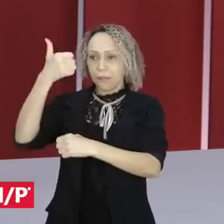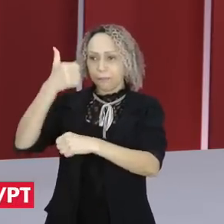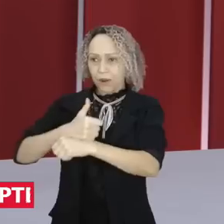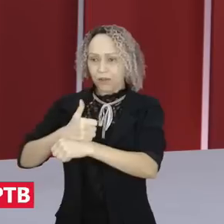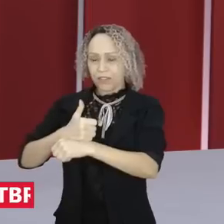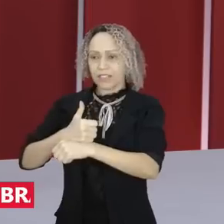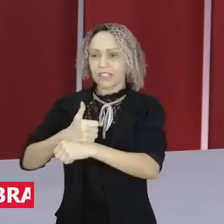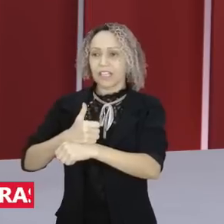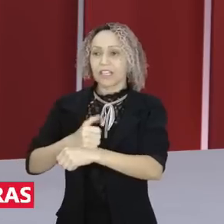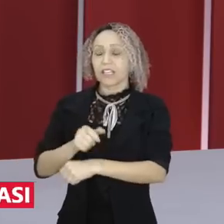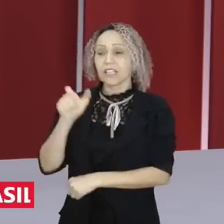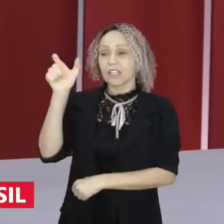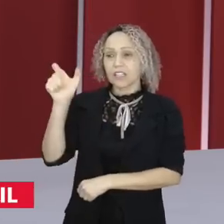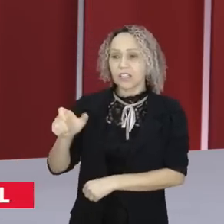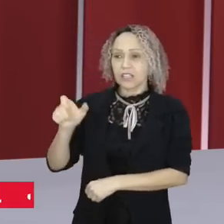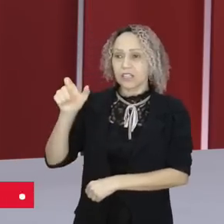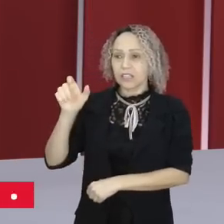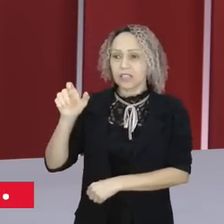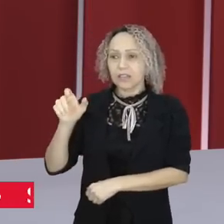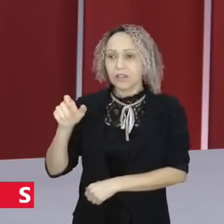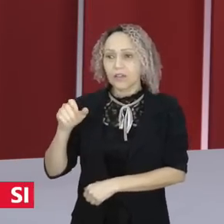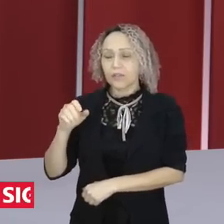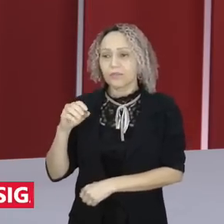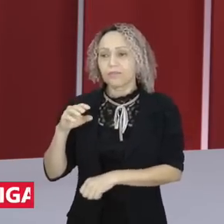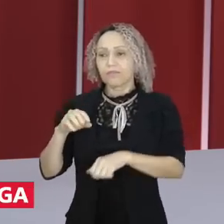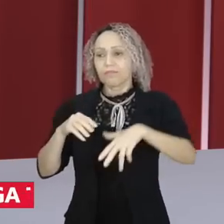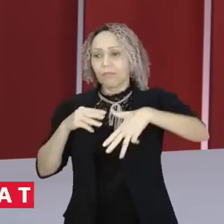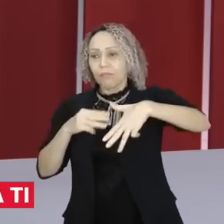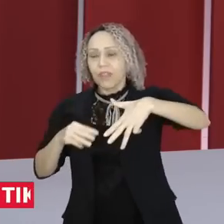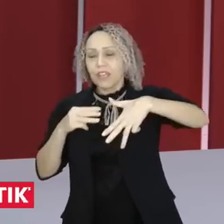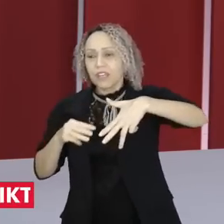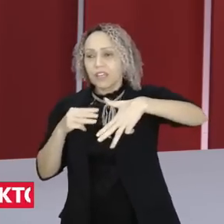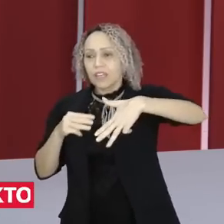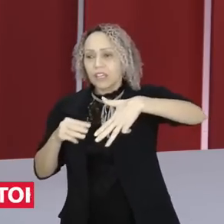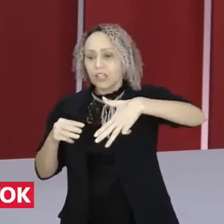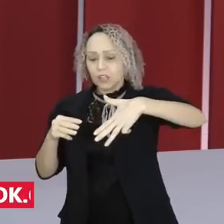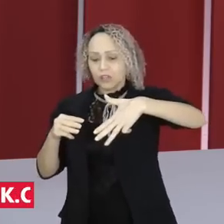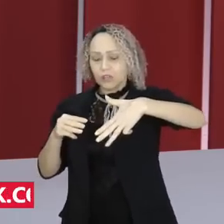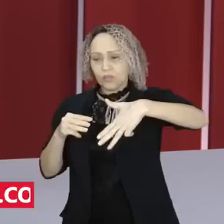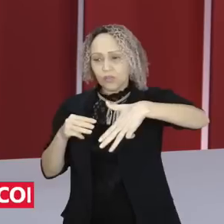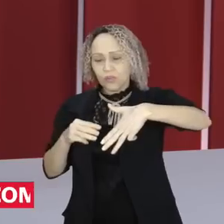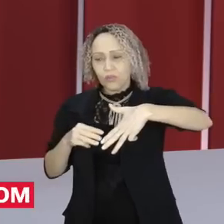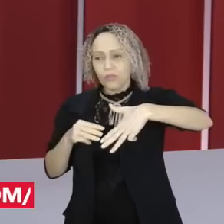presidente do Tribunal de Contas da União, lá na sede do TCU. E logo